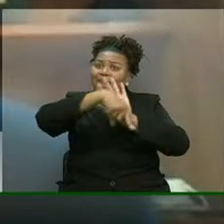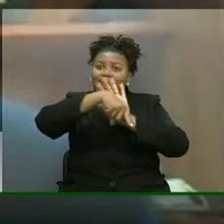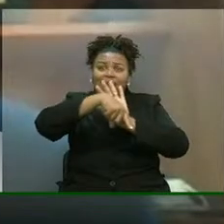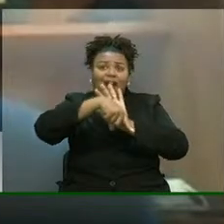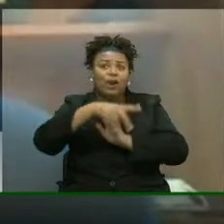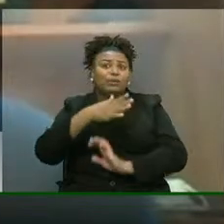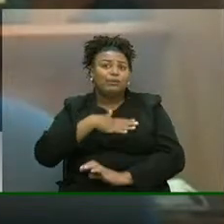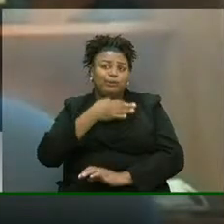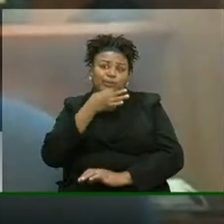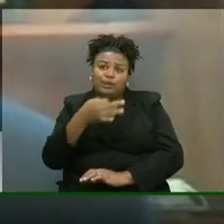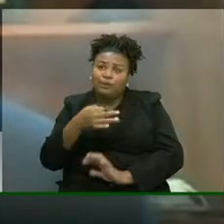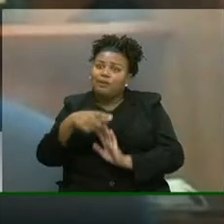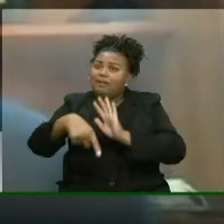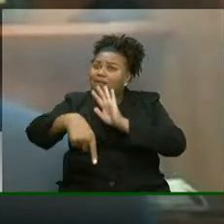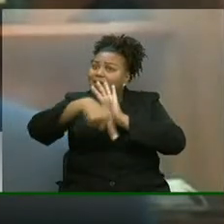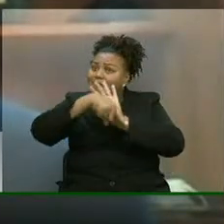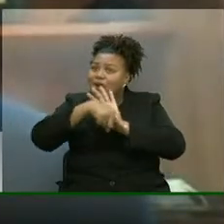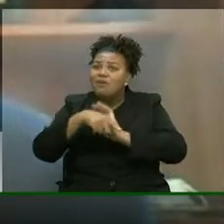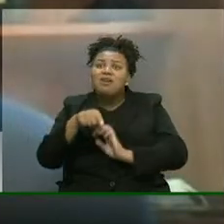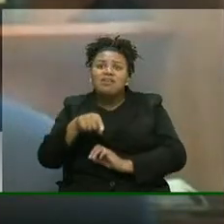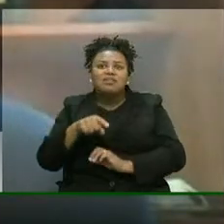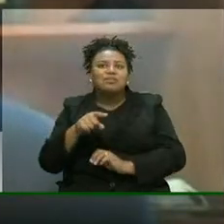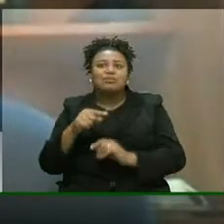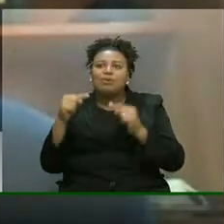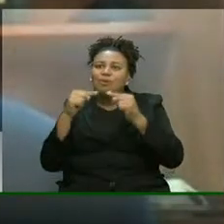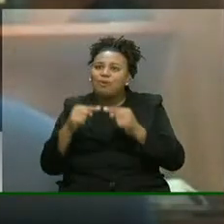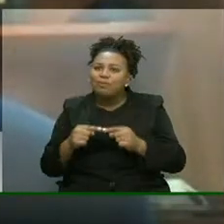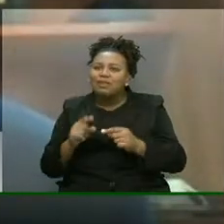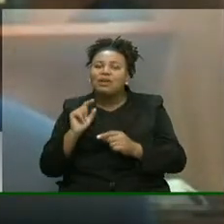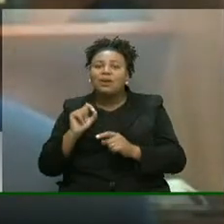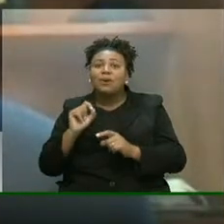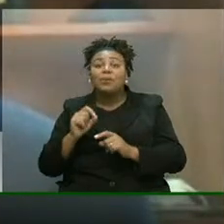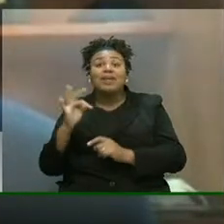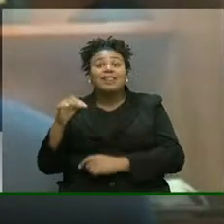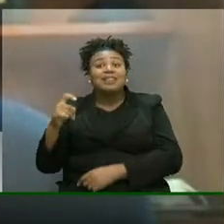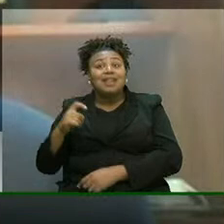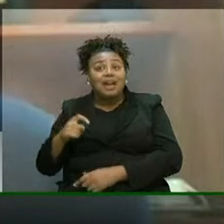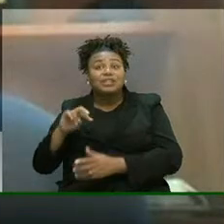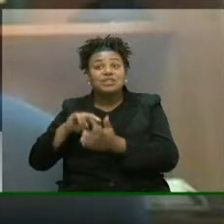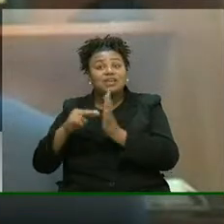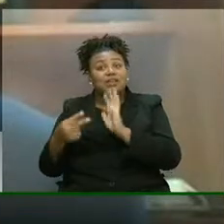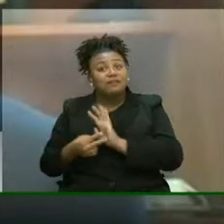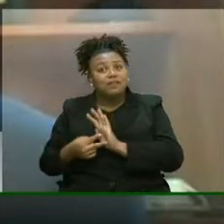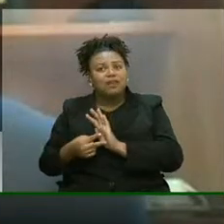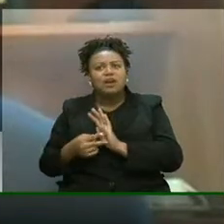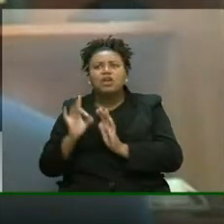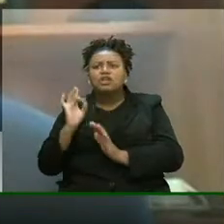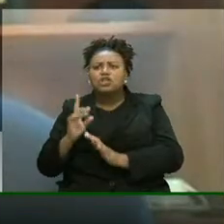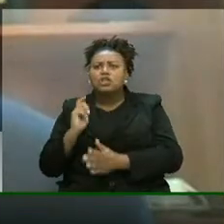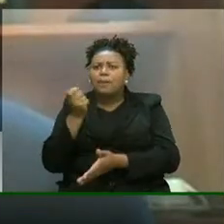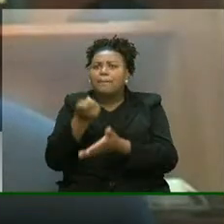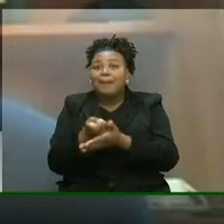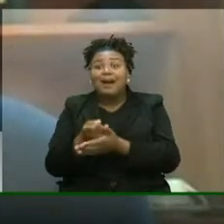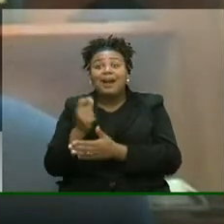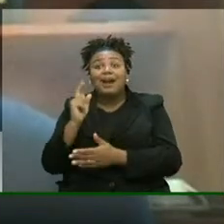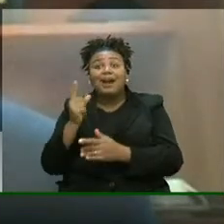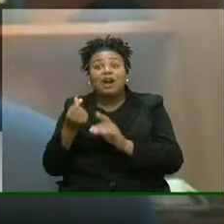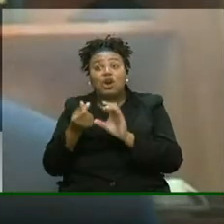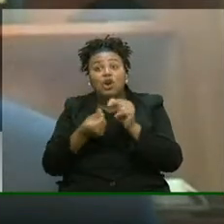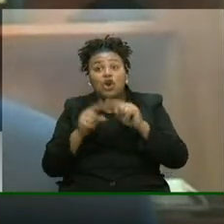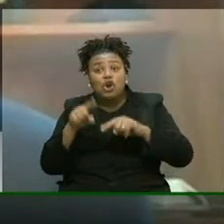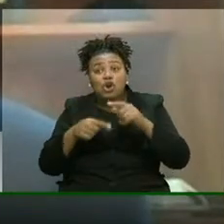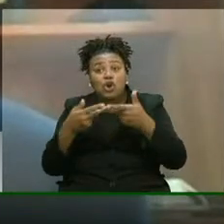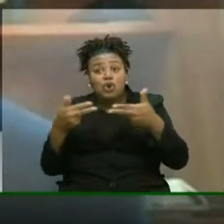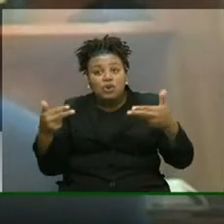entender, da lei. Isso não faz jus àquilo que as taxas deveriam ser, uma mera remuneração de custo